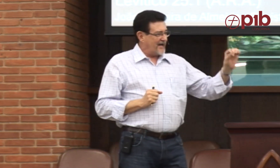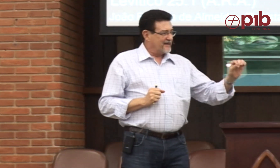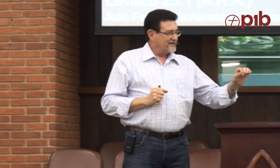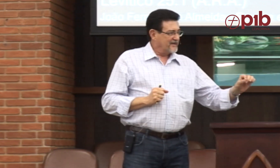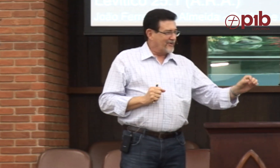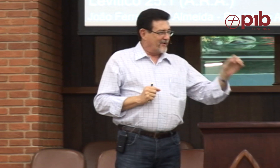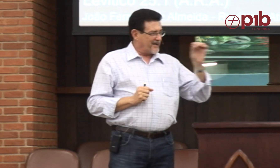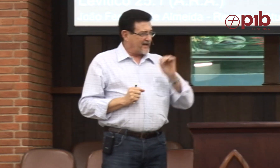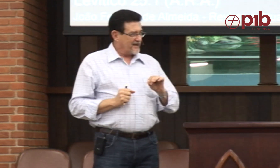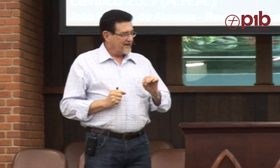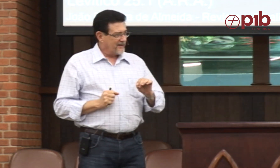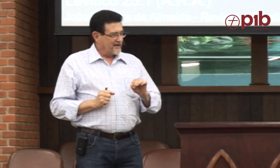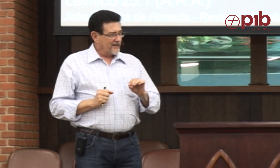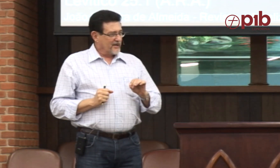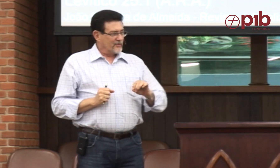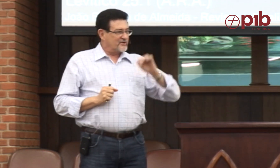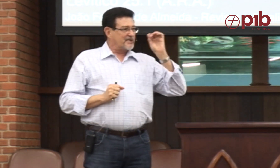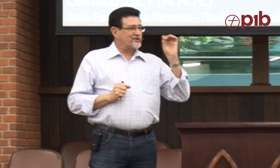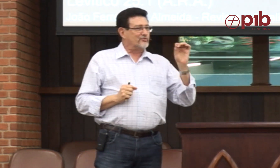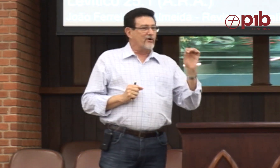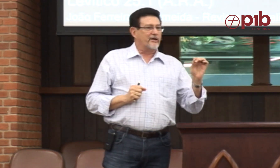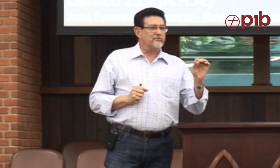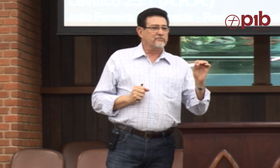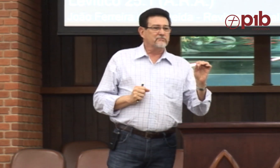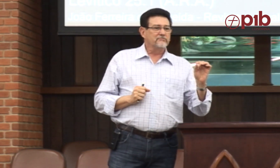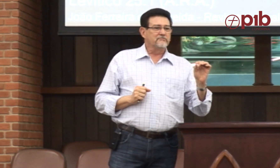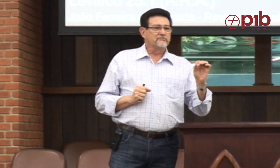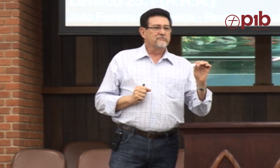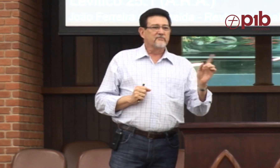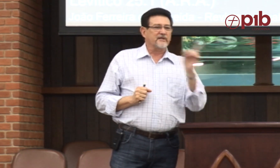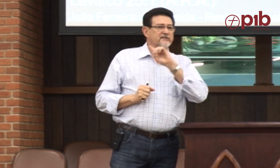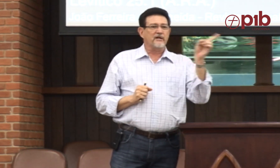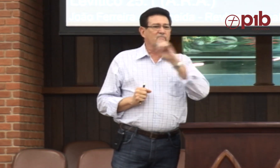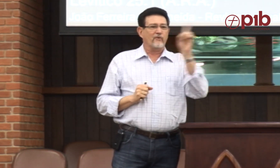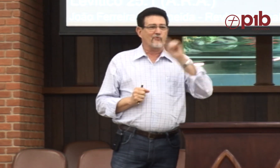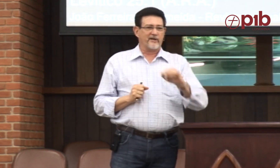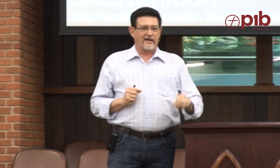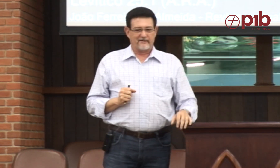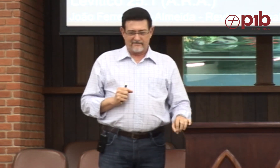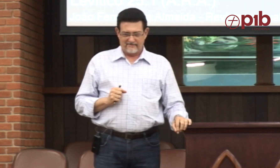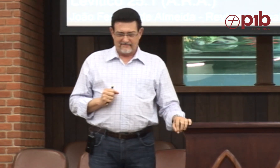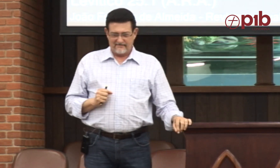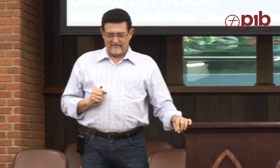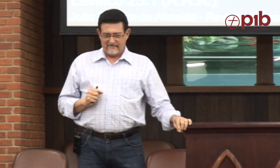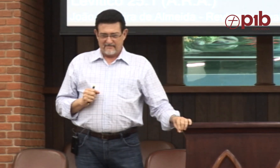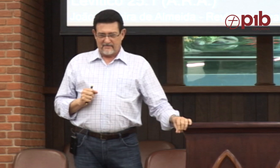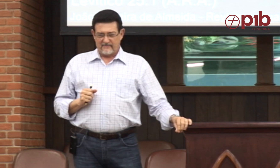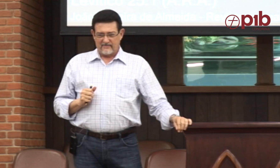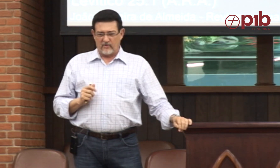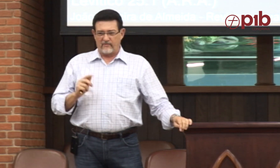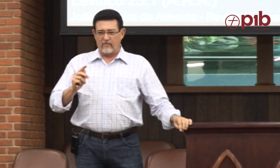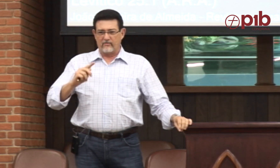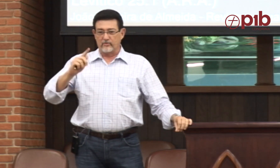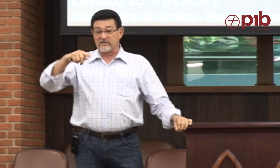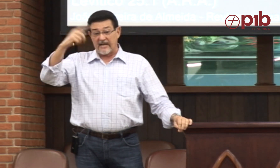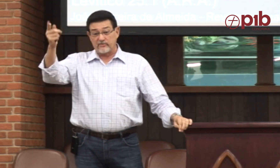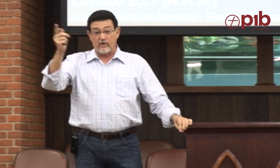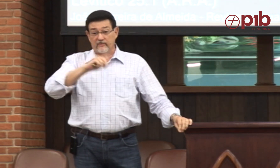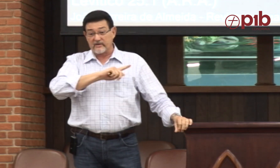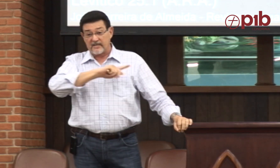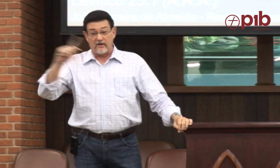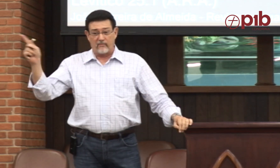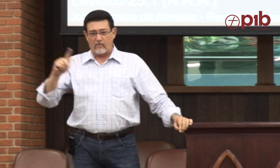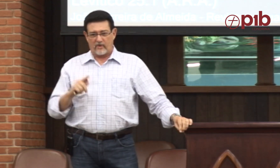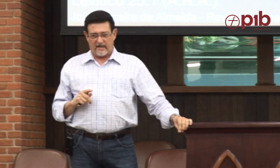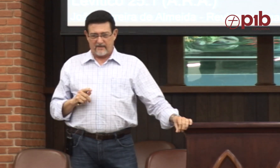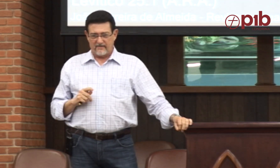vão plantar e colher no sexto ano vocês não vão colher não vão no